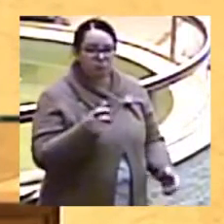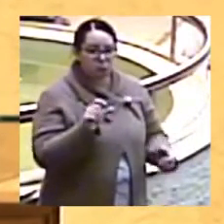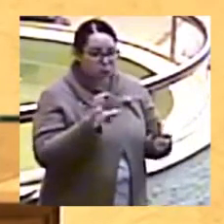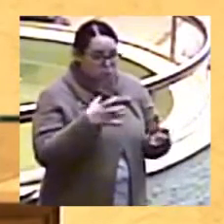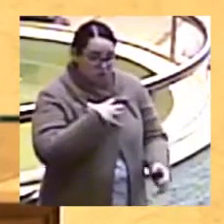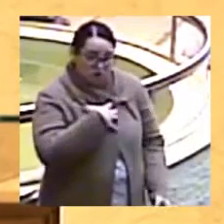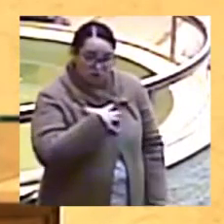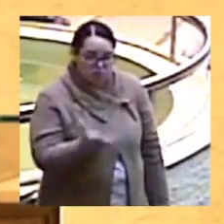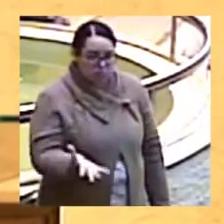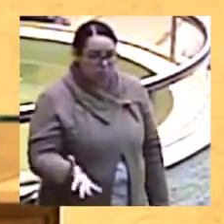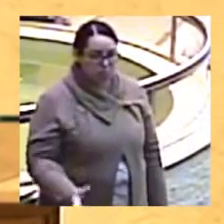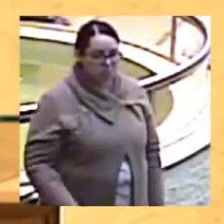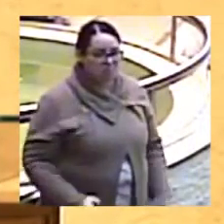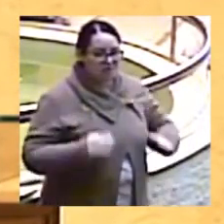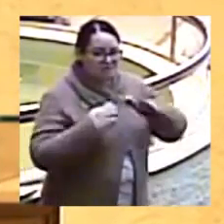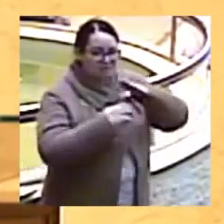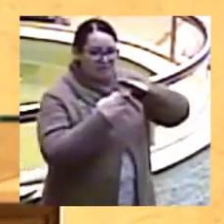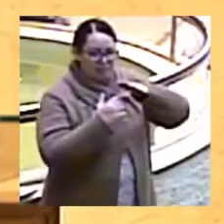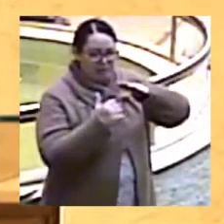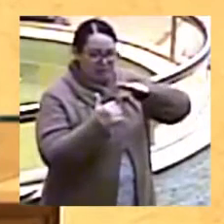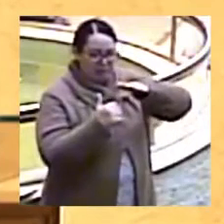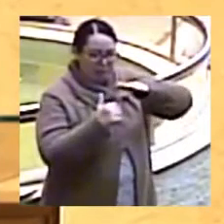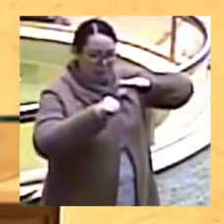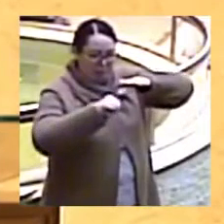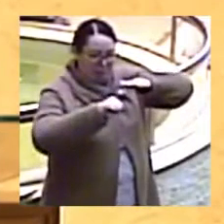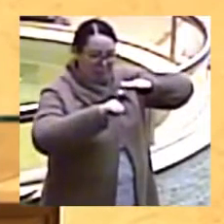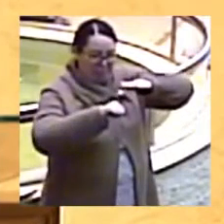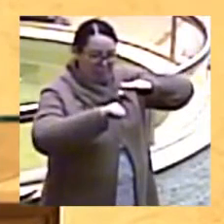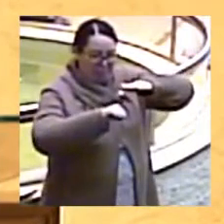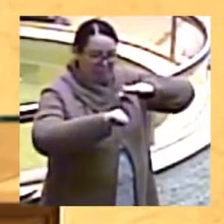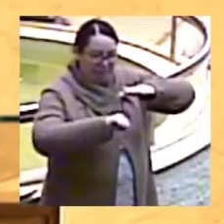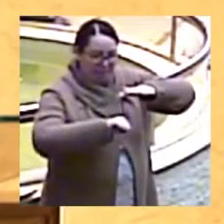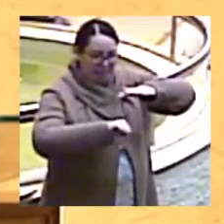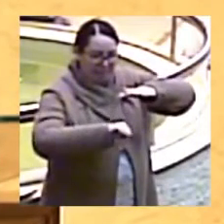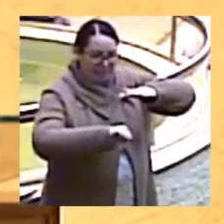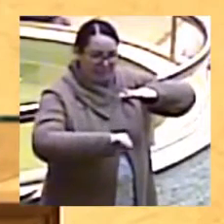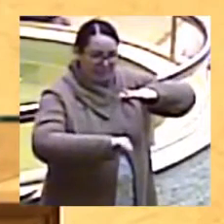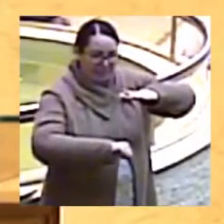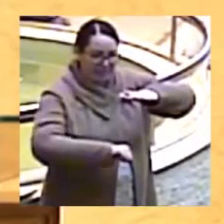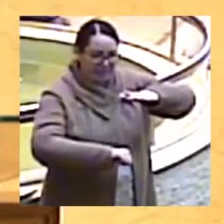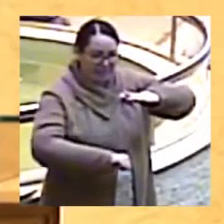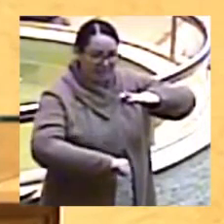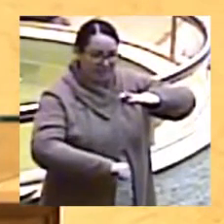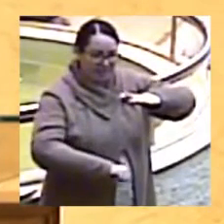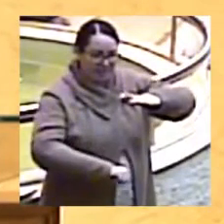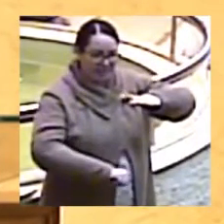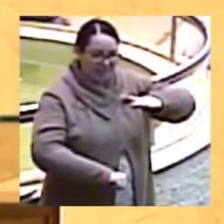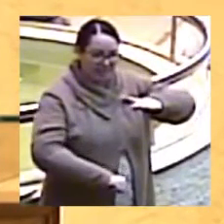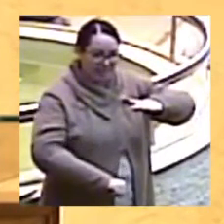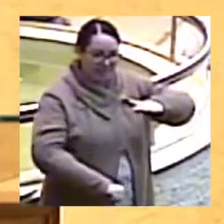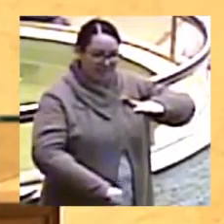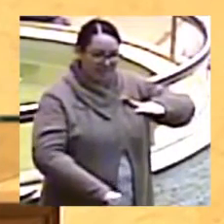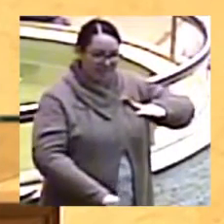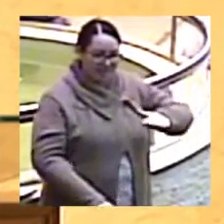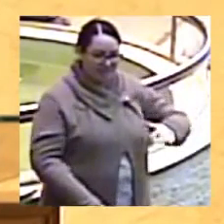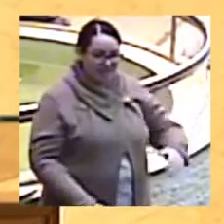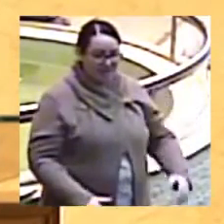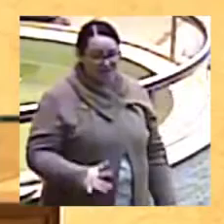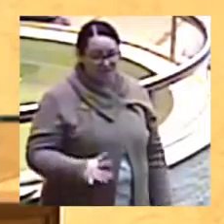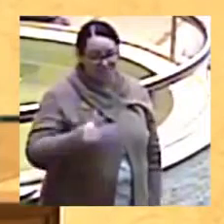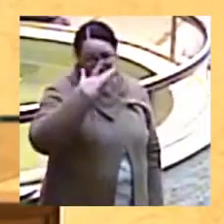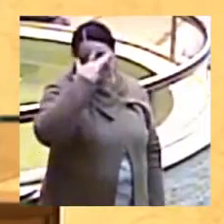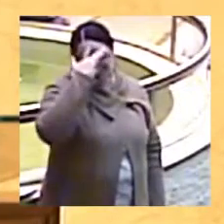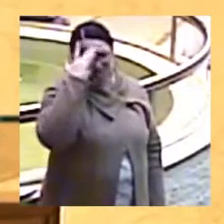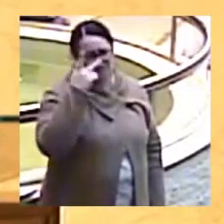Uma empresa, que não está, indo bem. Nós, temos, muitos motivos, por exemplo, para, apontar,